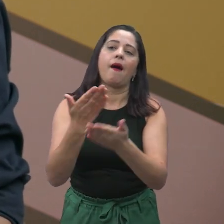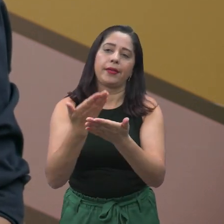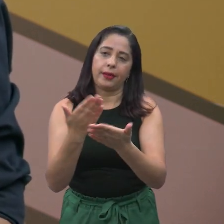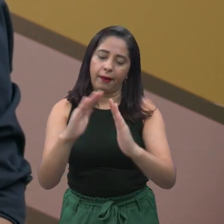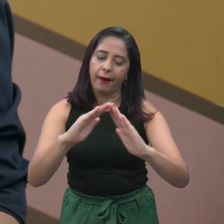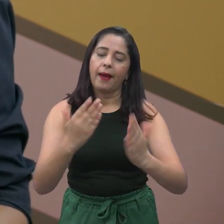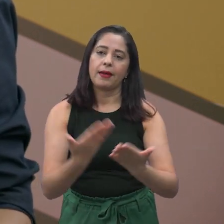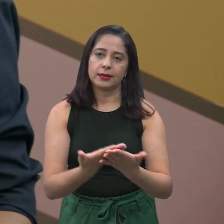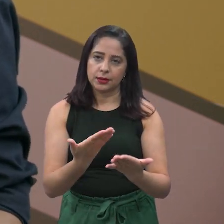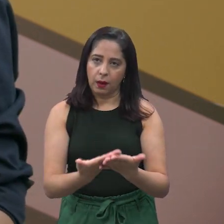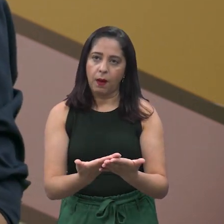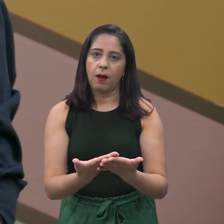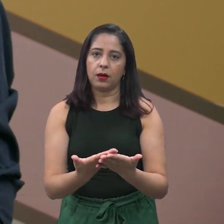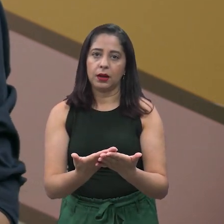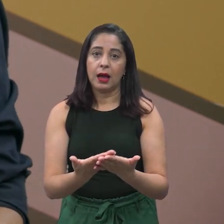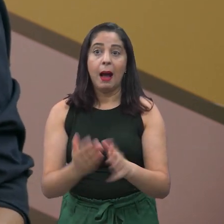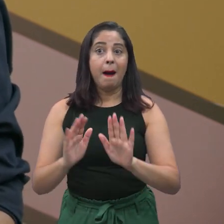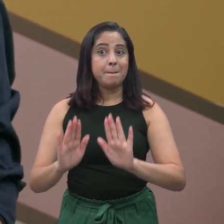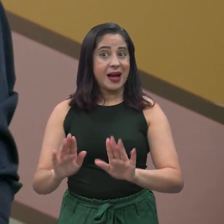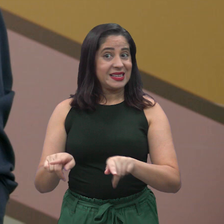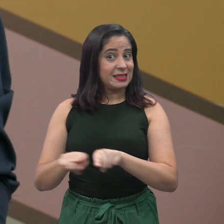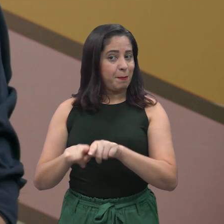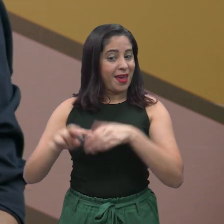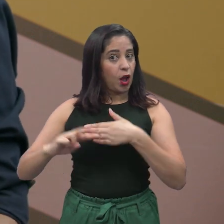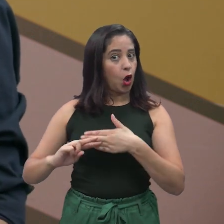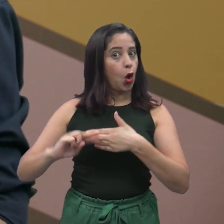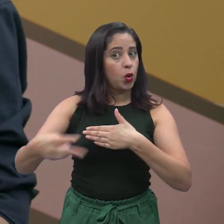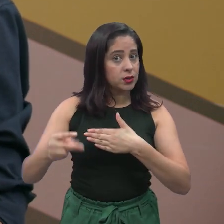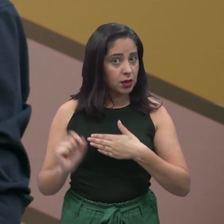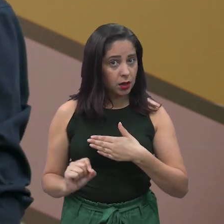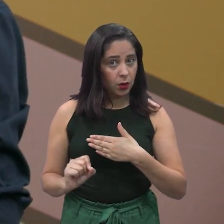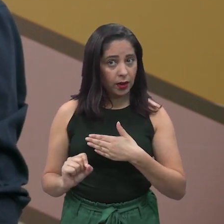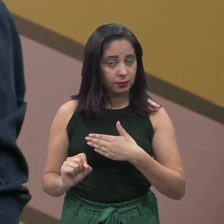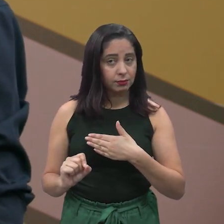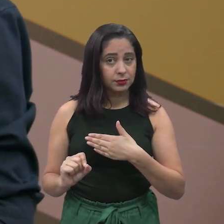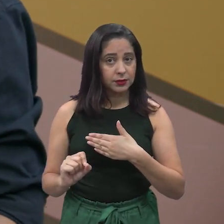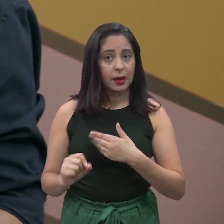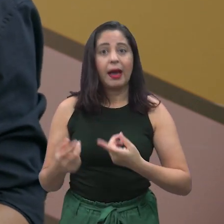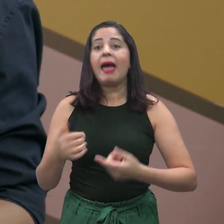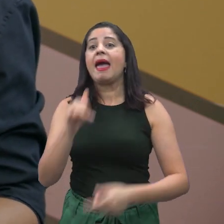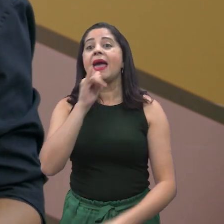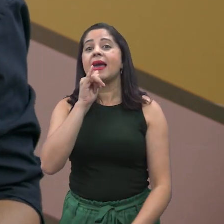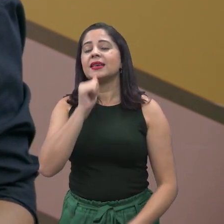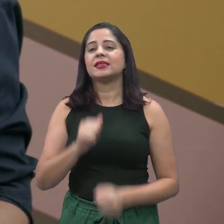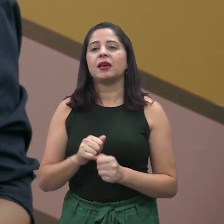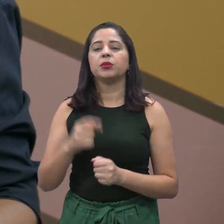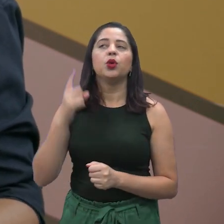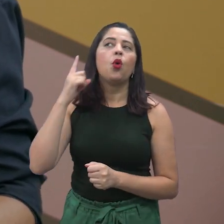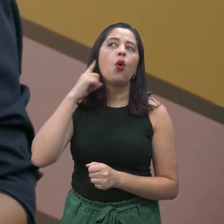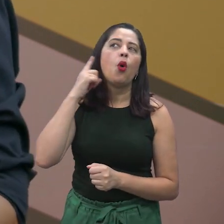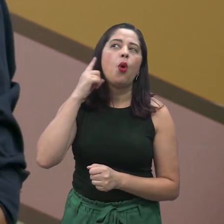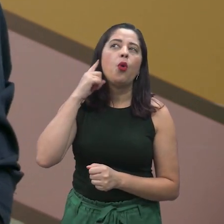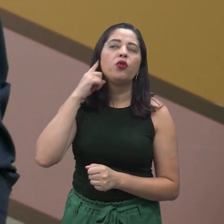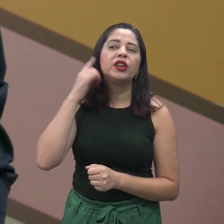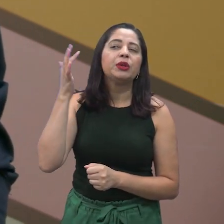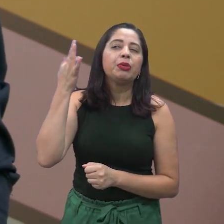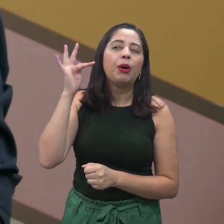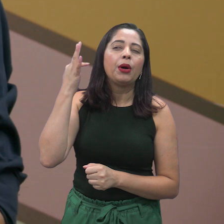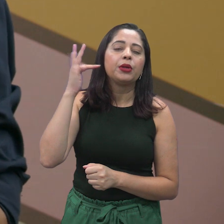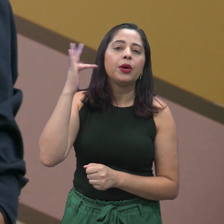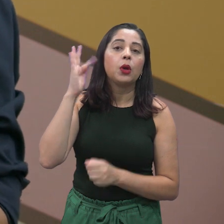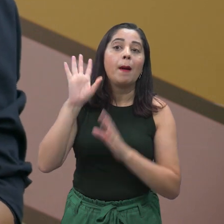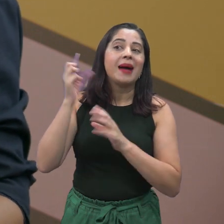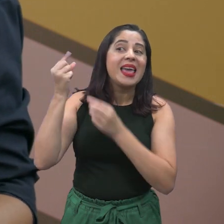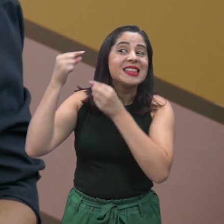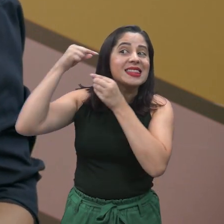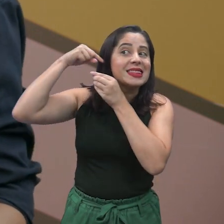está doente, mas também, às vezes, as consequências de doenças mal resolvidas. Por exemplo, numa infecção de ouvido que ficou secreção no ouvido,